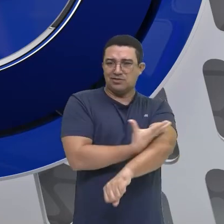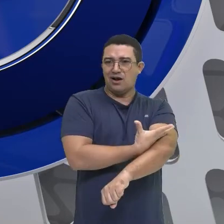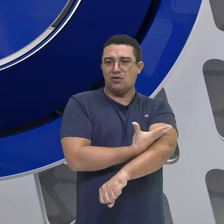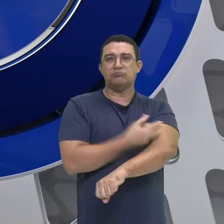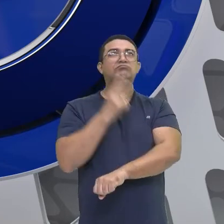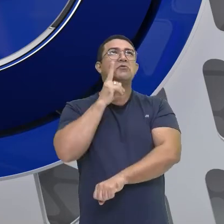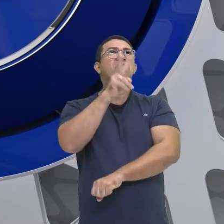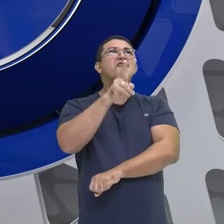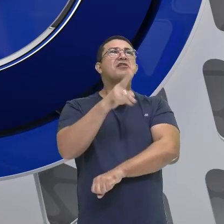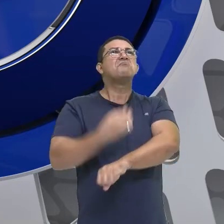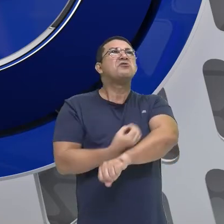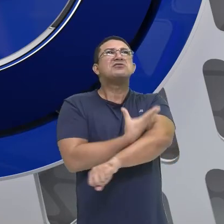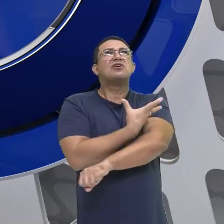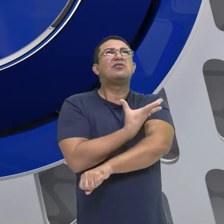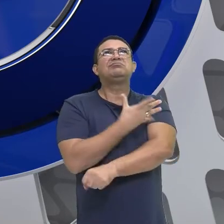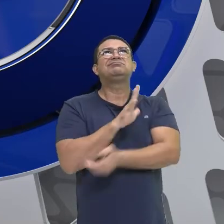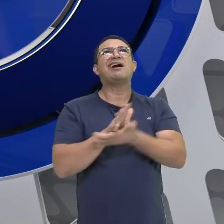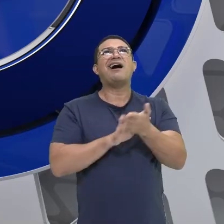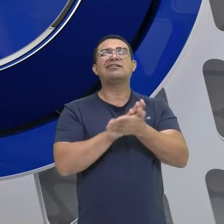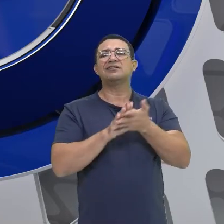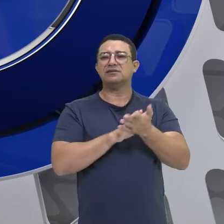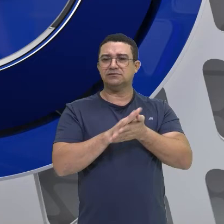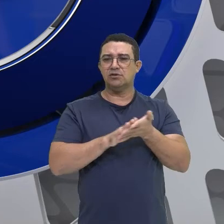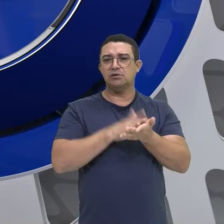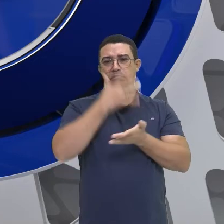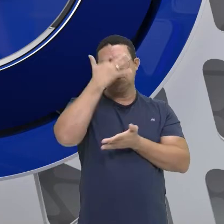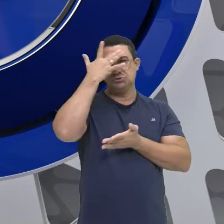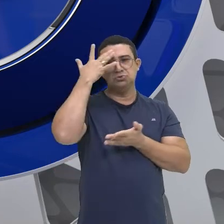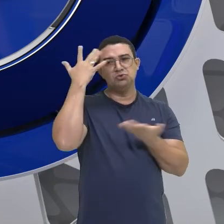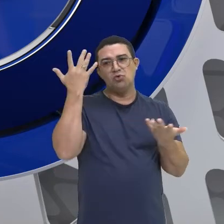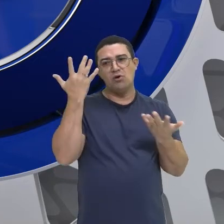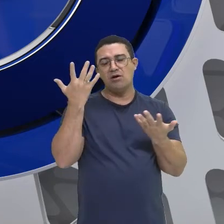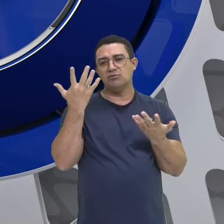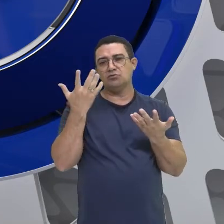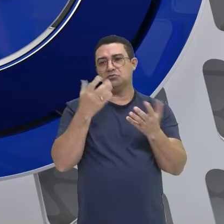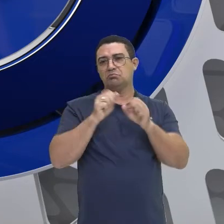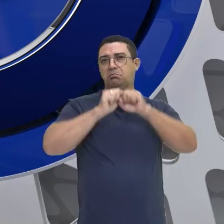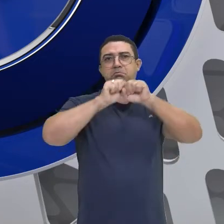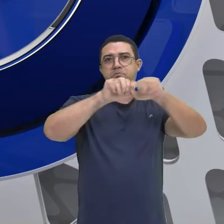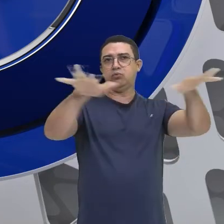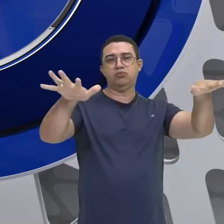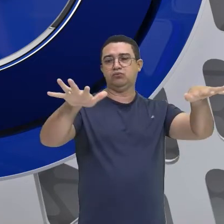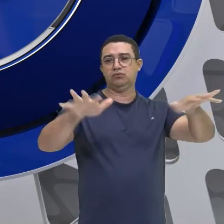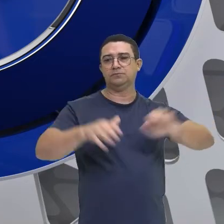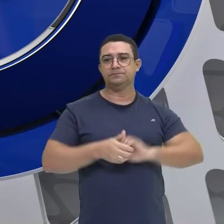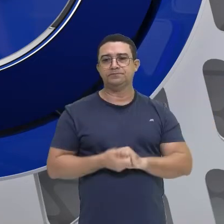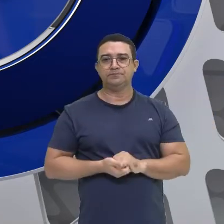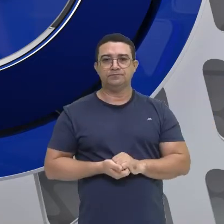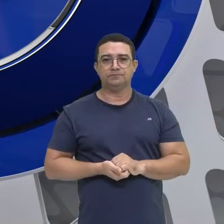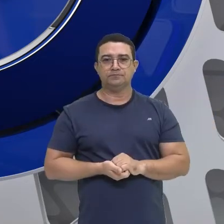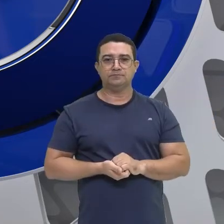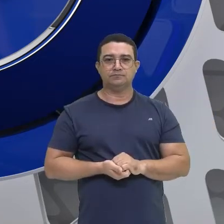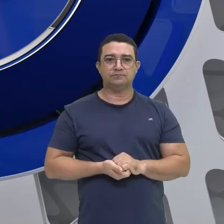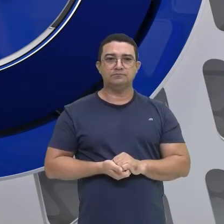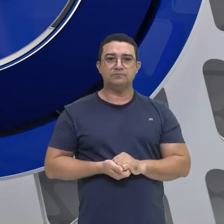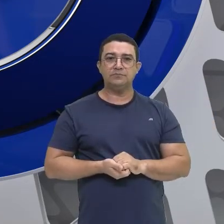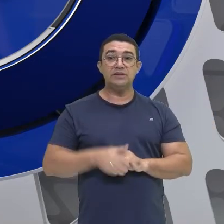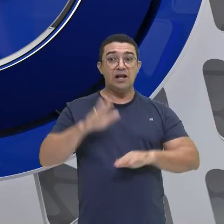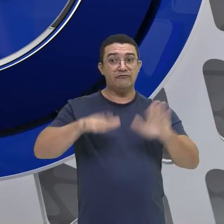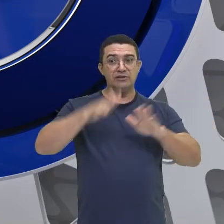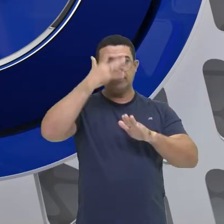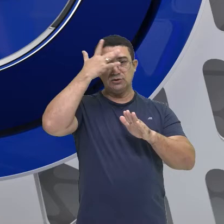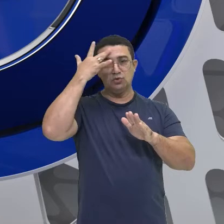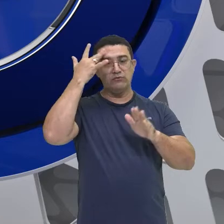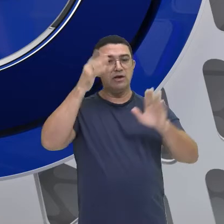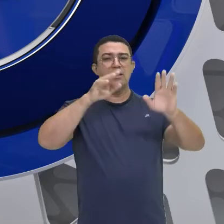arte, por exemplo, surrealista, uma obra de arte barroca, aí você tem alguma sensação, sai algum sentimento. Você